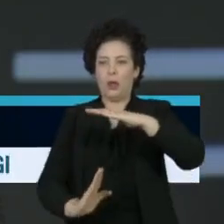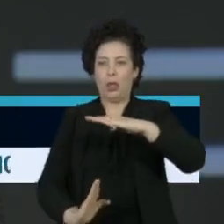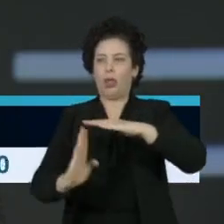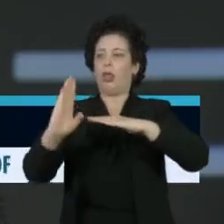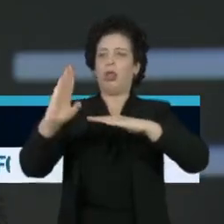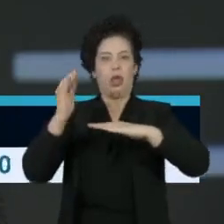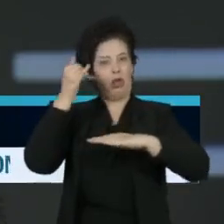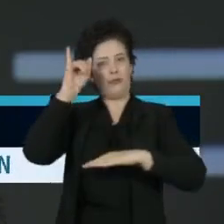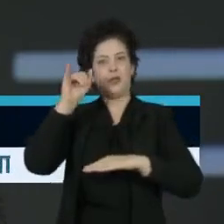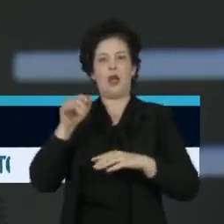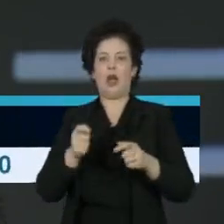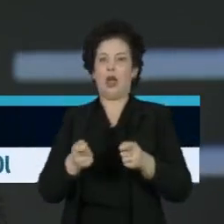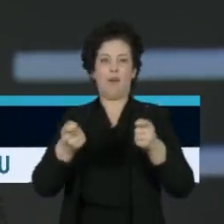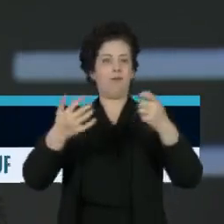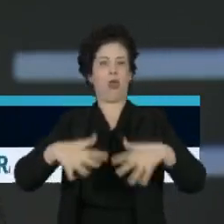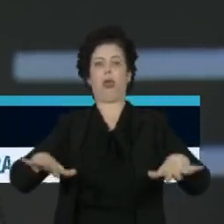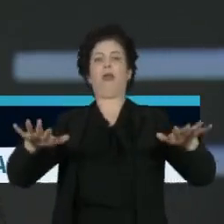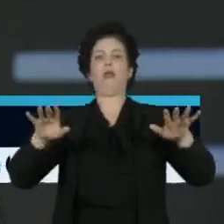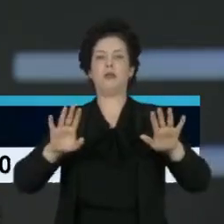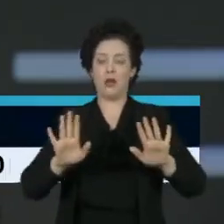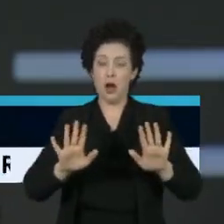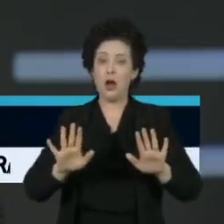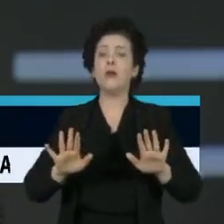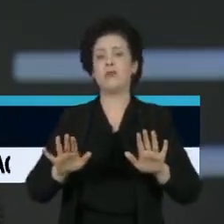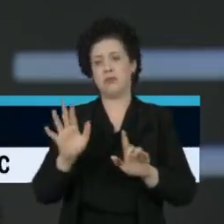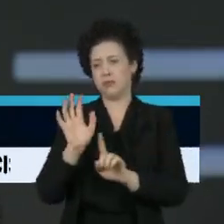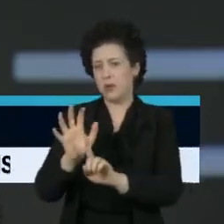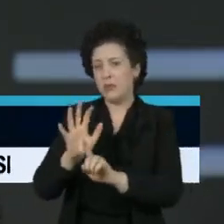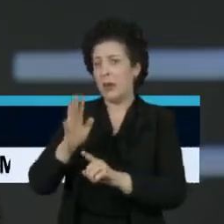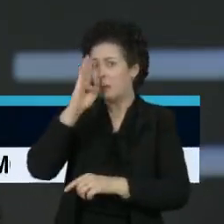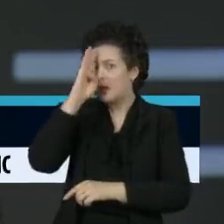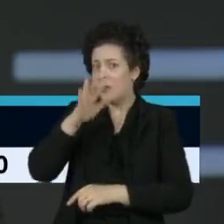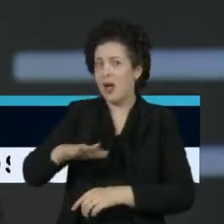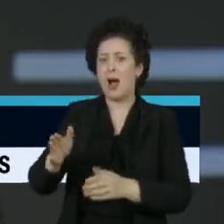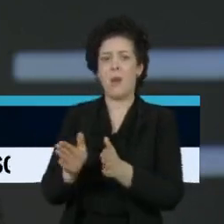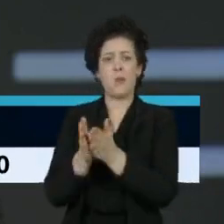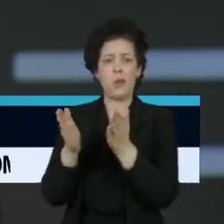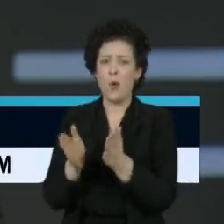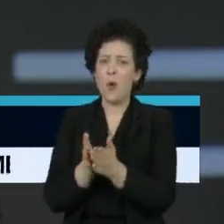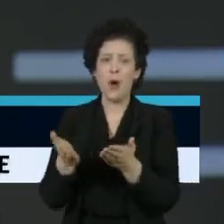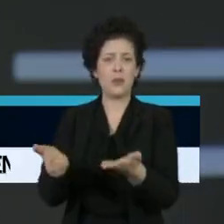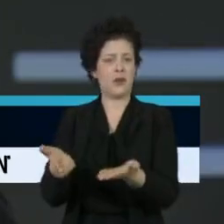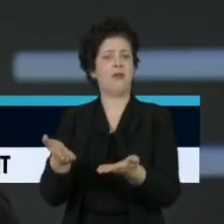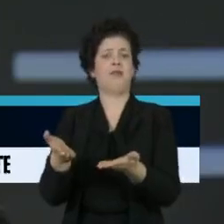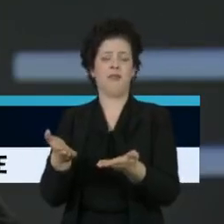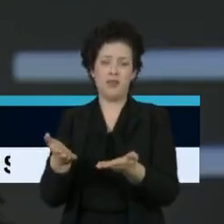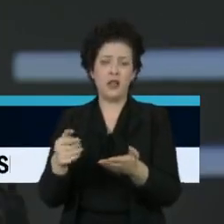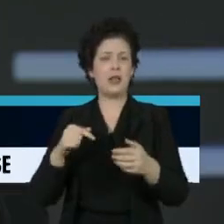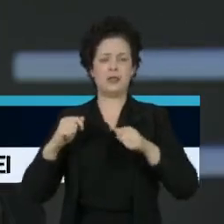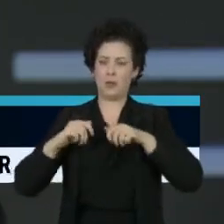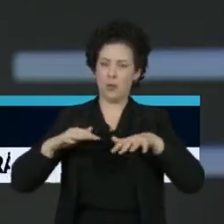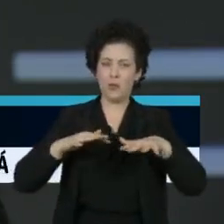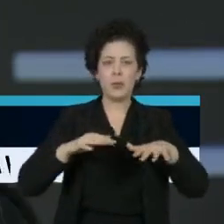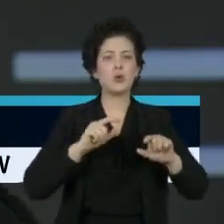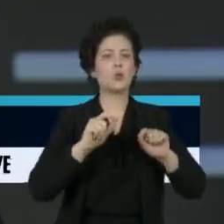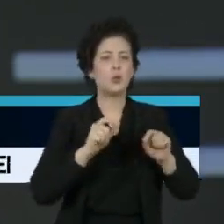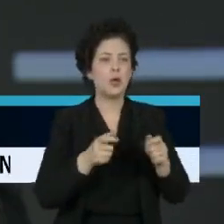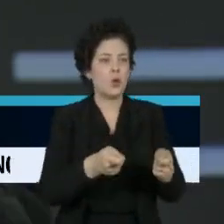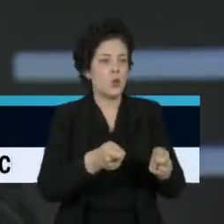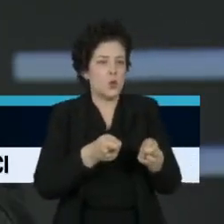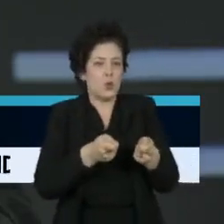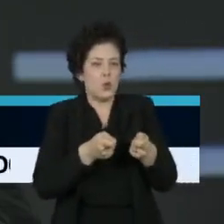se descontrole de vez porque isso atinge a todos atinge principalmente os mais pobres então e esse movimento de